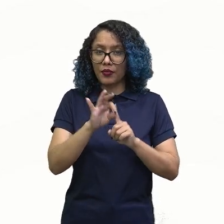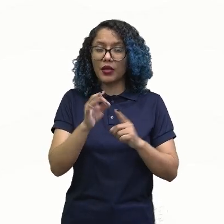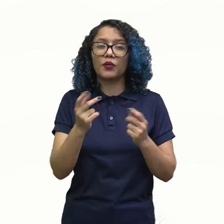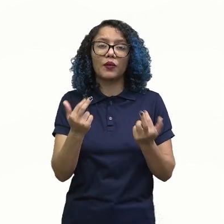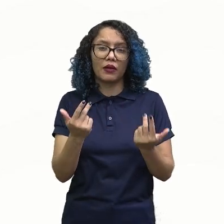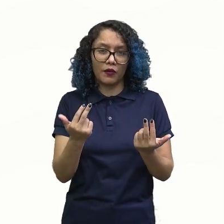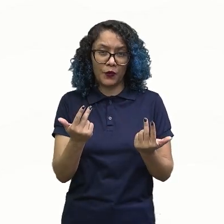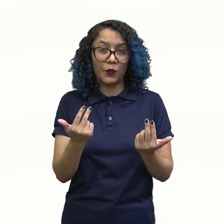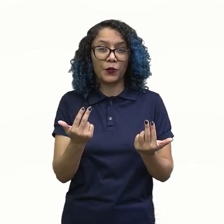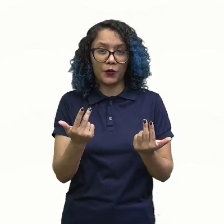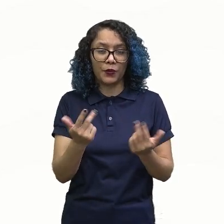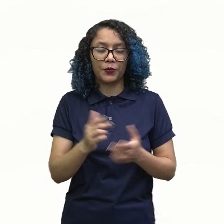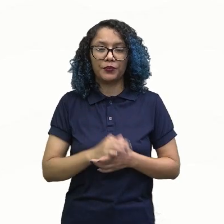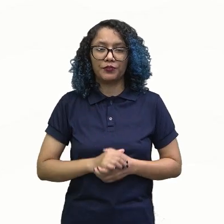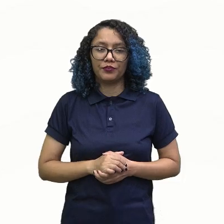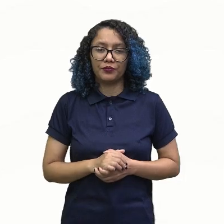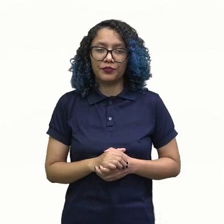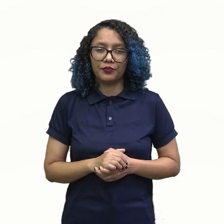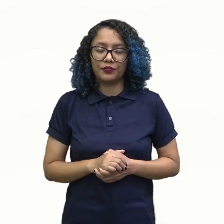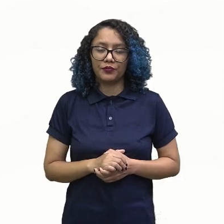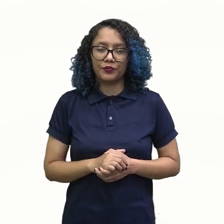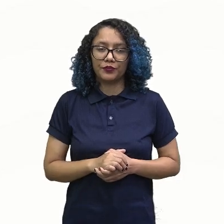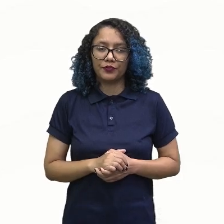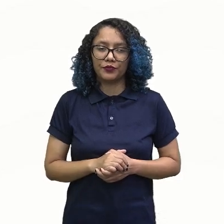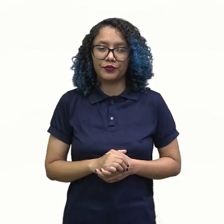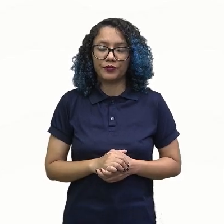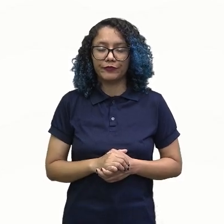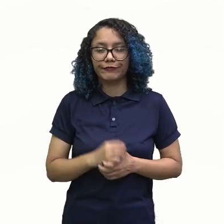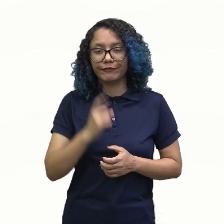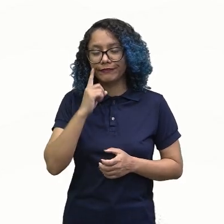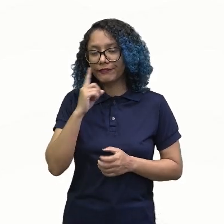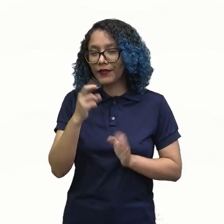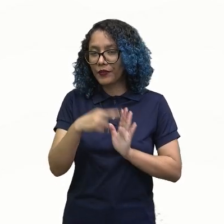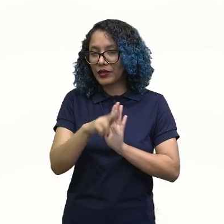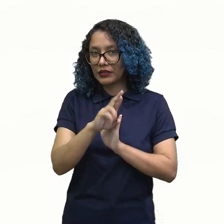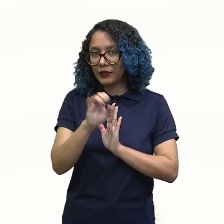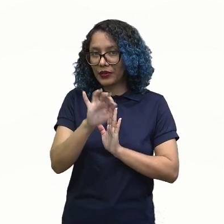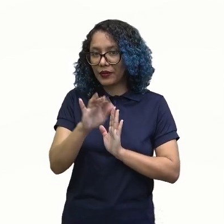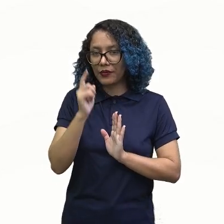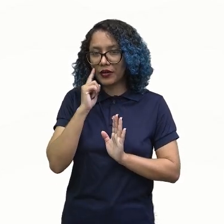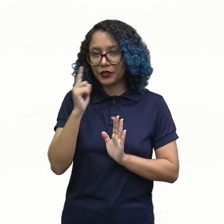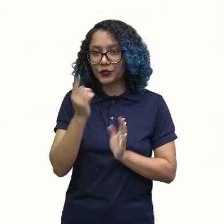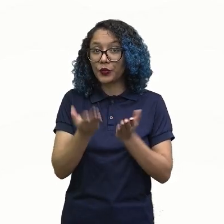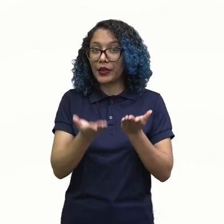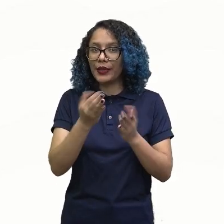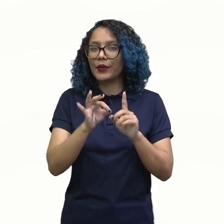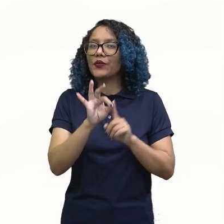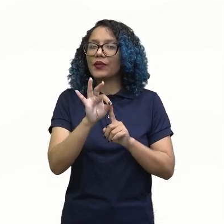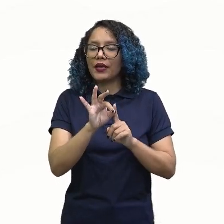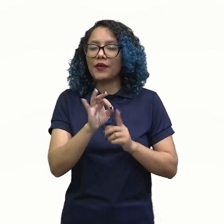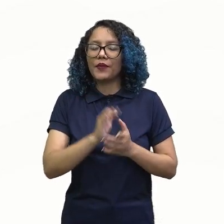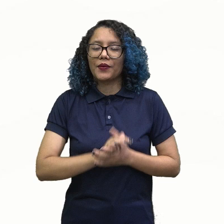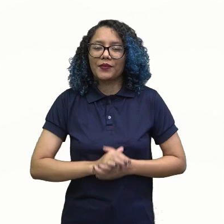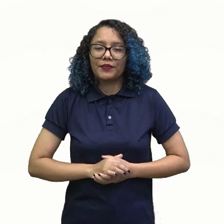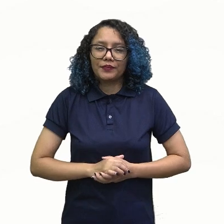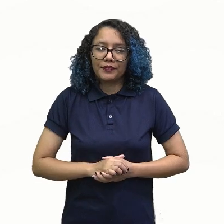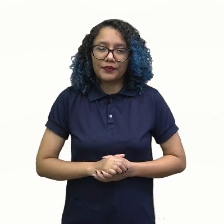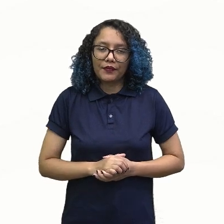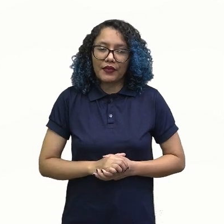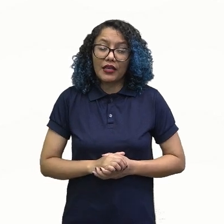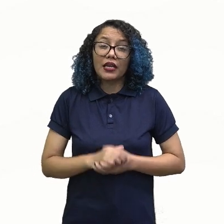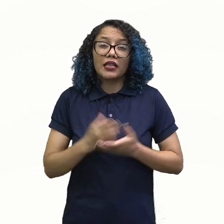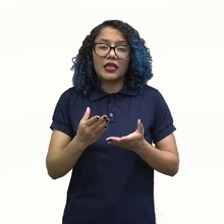mesma temperatura, como você percebe aí, no equilíbrio térmico. Como o calor é a transferência de